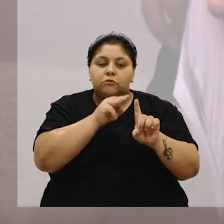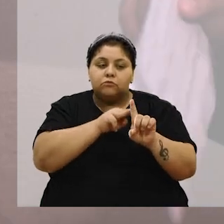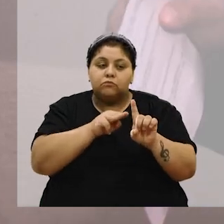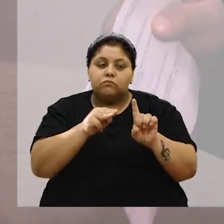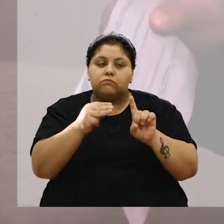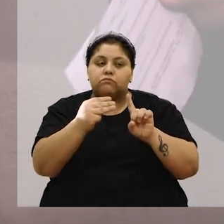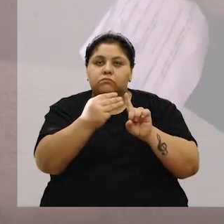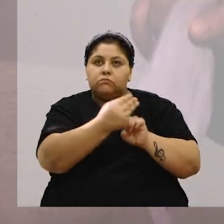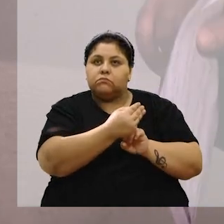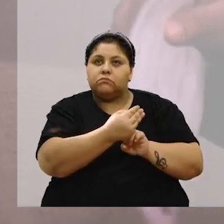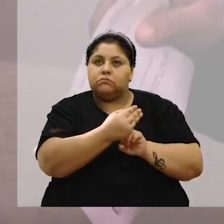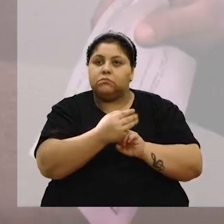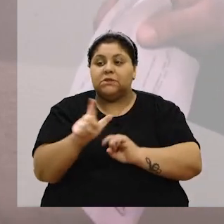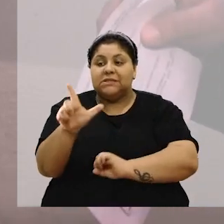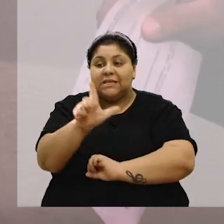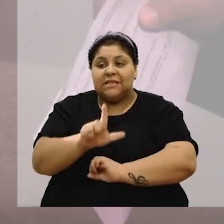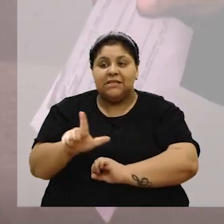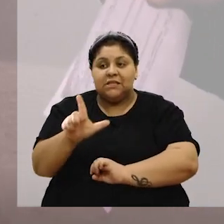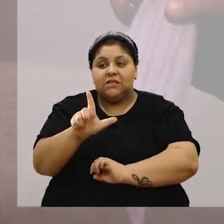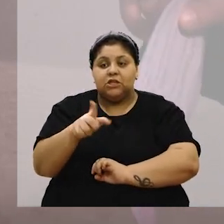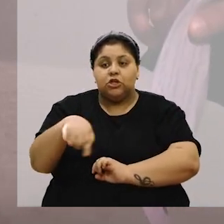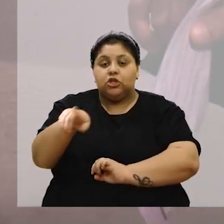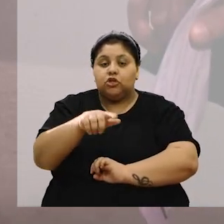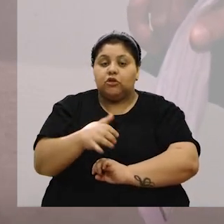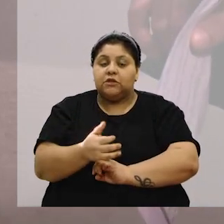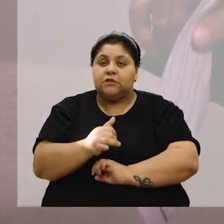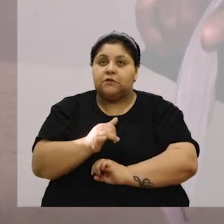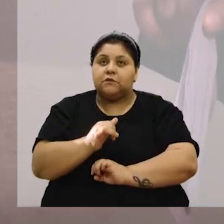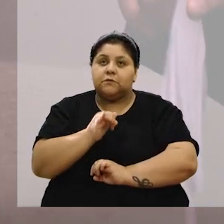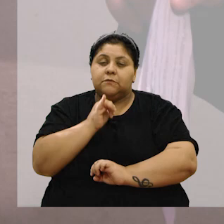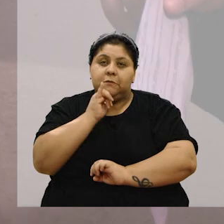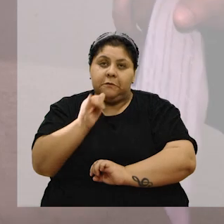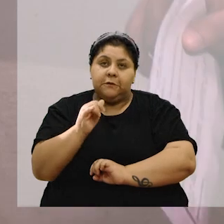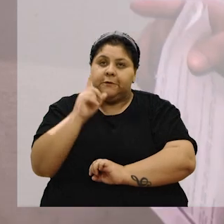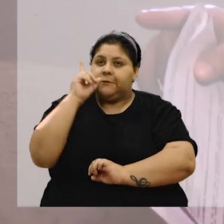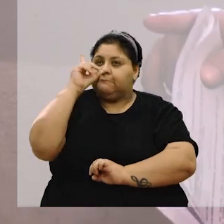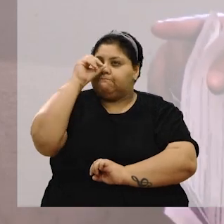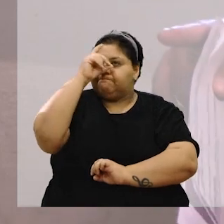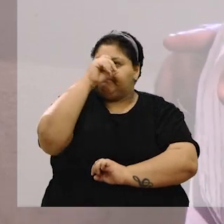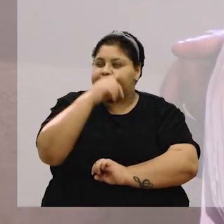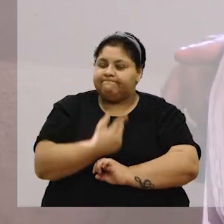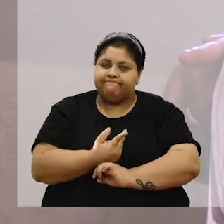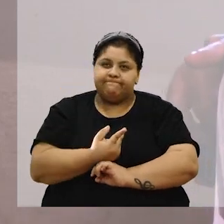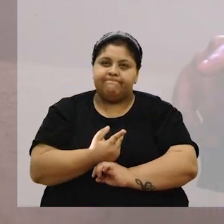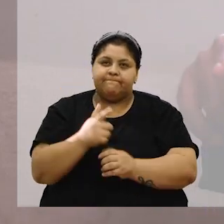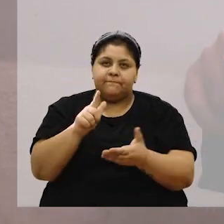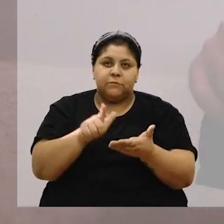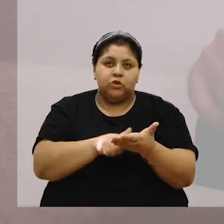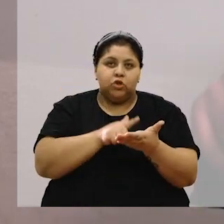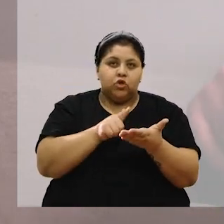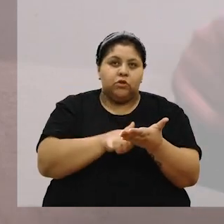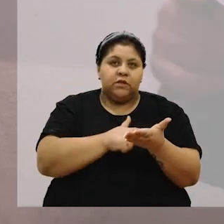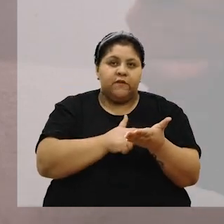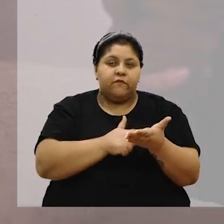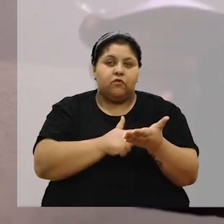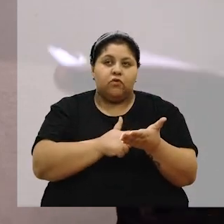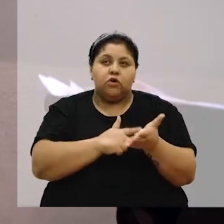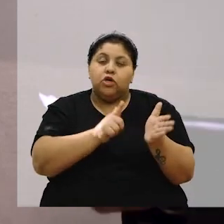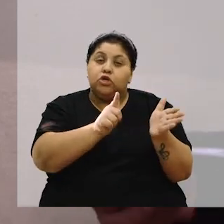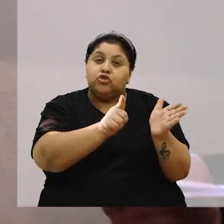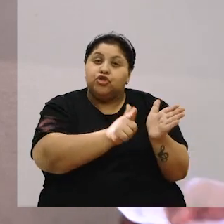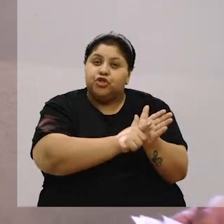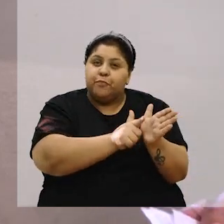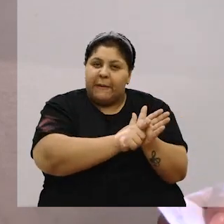própria articulação do mercado da literatura, e nós citávamos aqui as dificuldades do